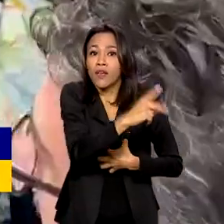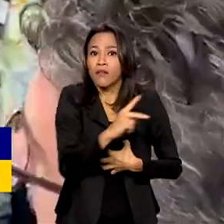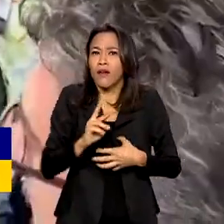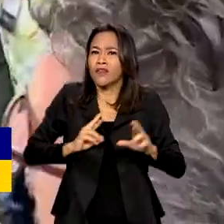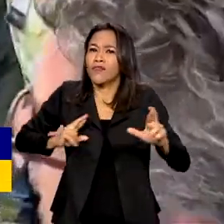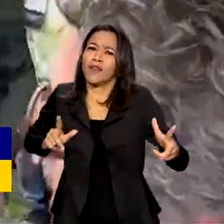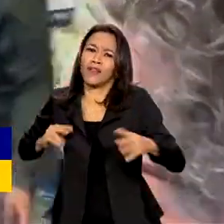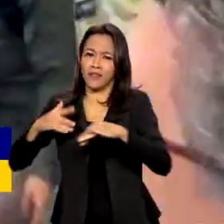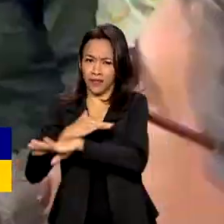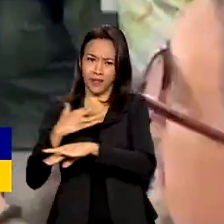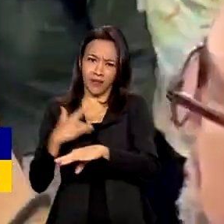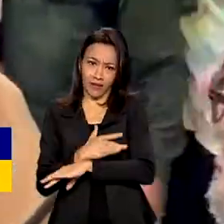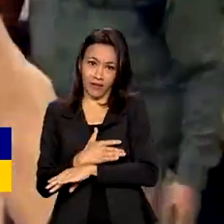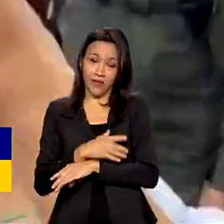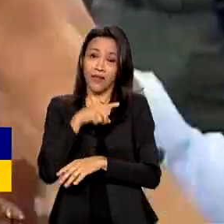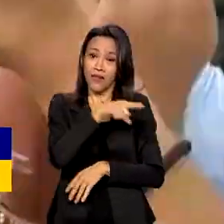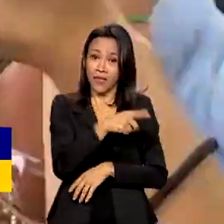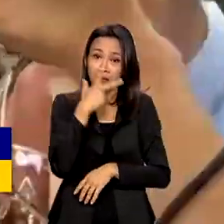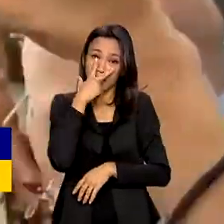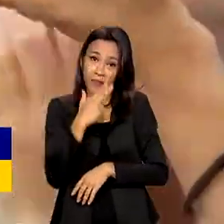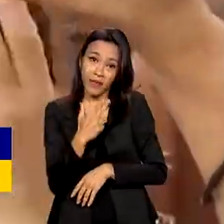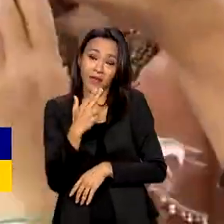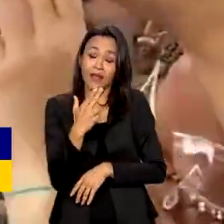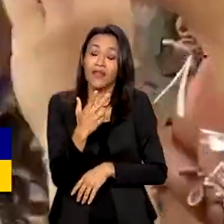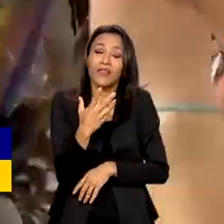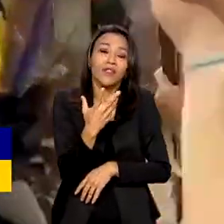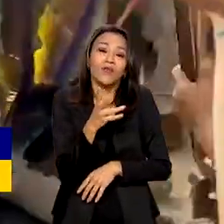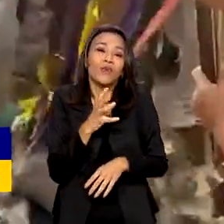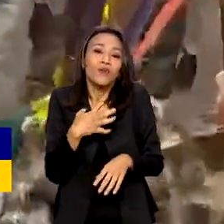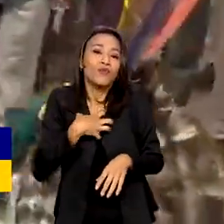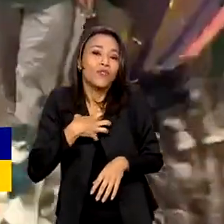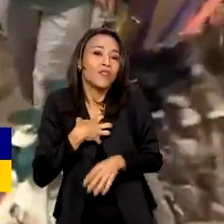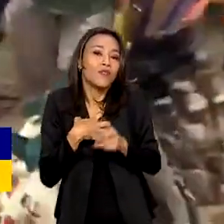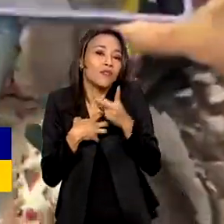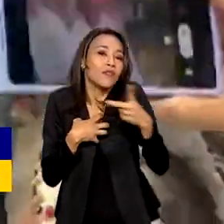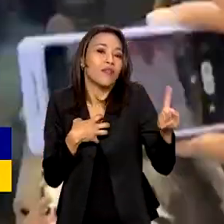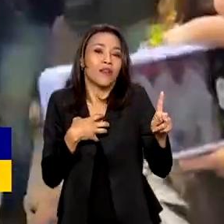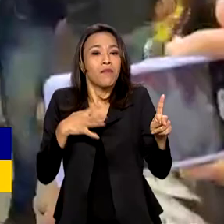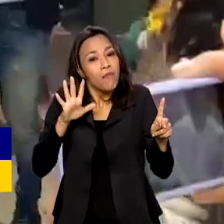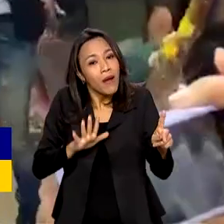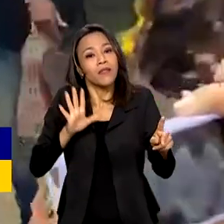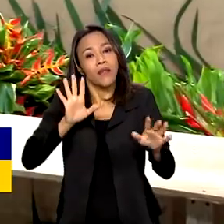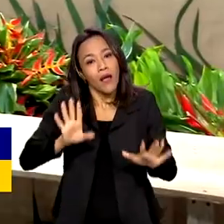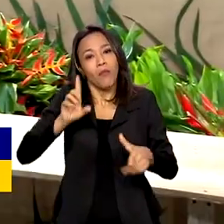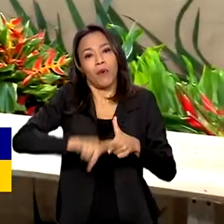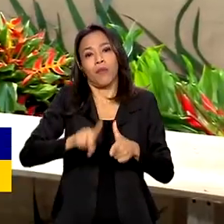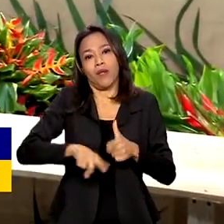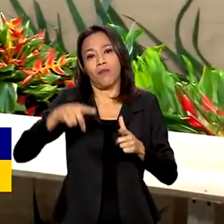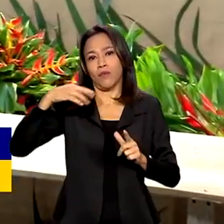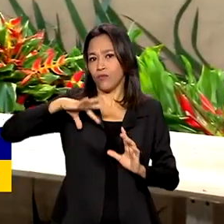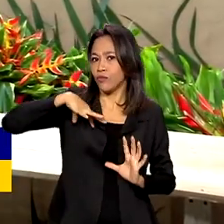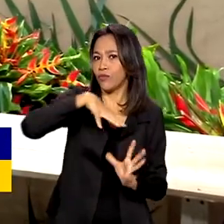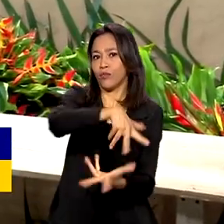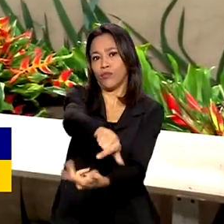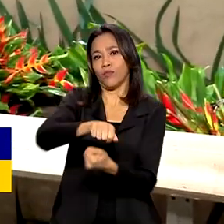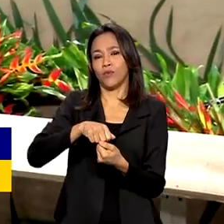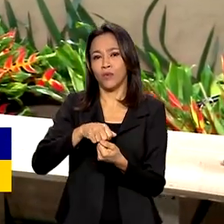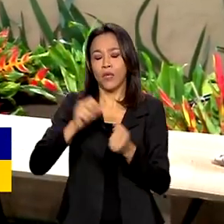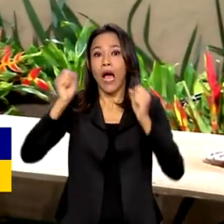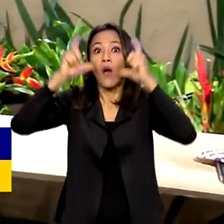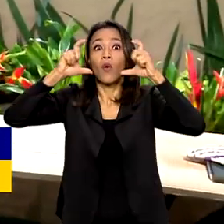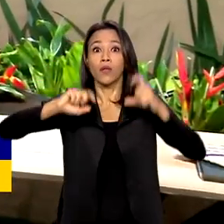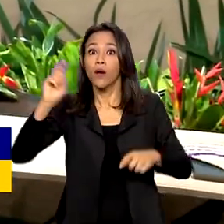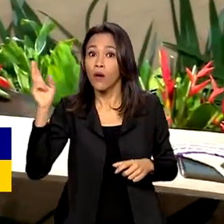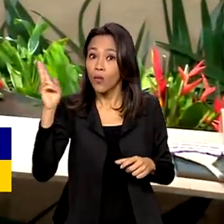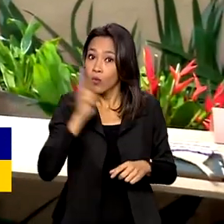distante do nosso que passa uma ideia de exotismo, assim como se esse não fosse um problema de todos. Despertar o mundo para a urgência da